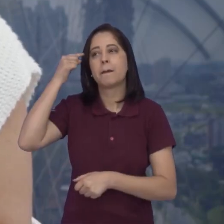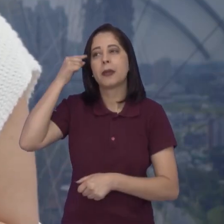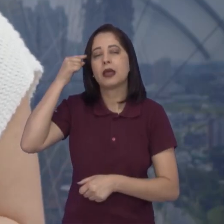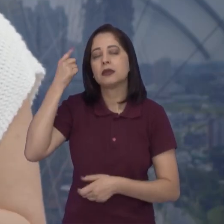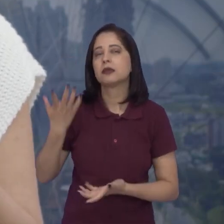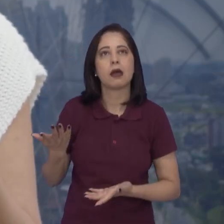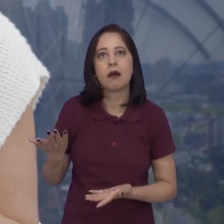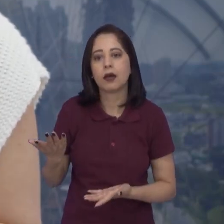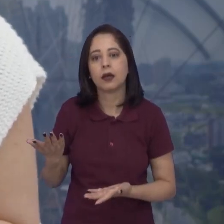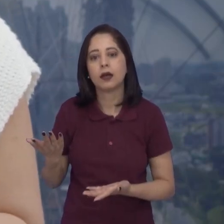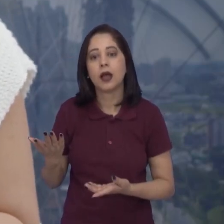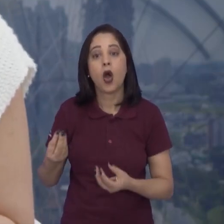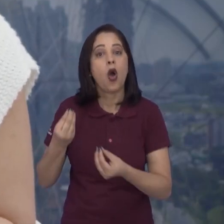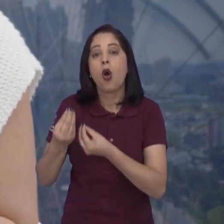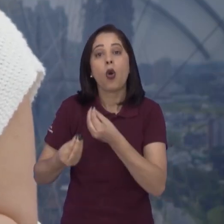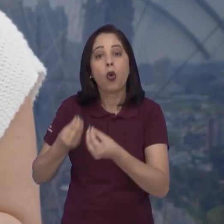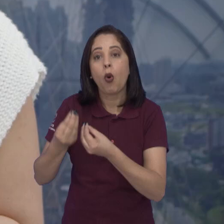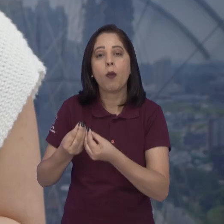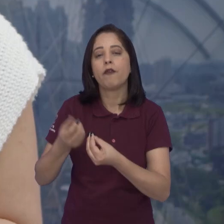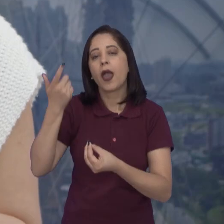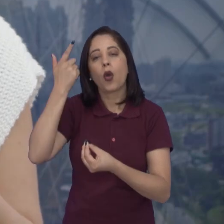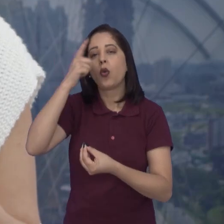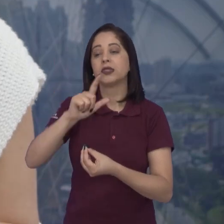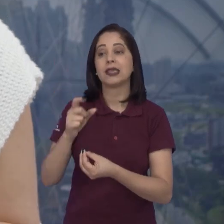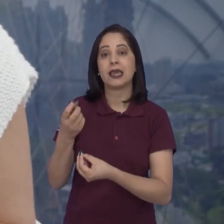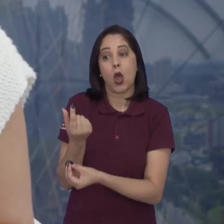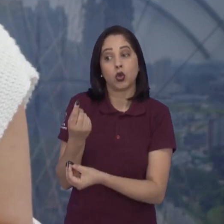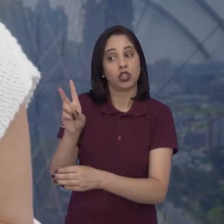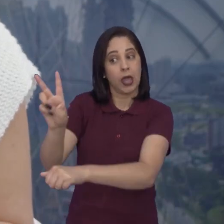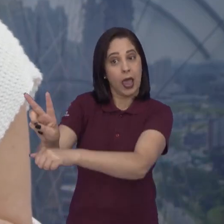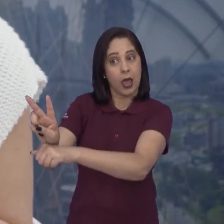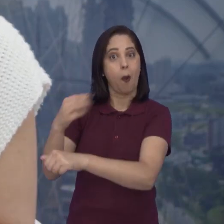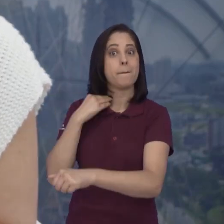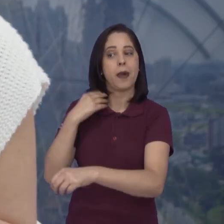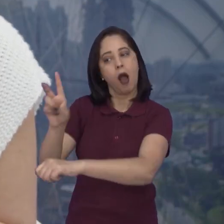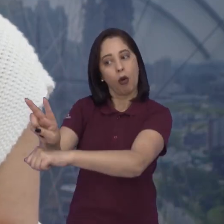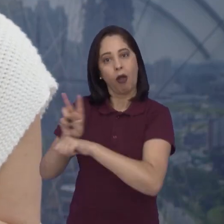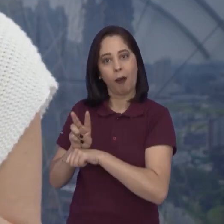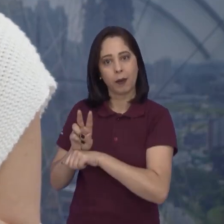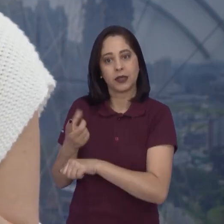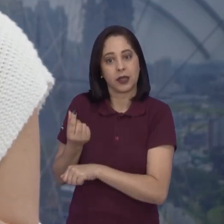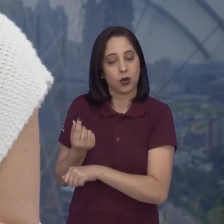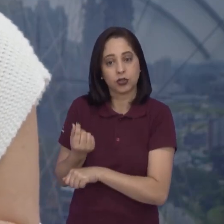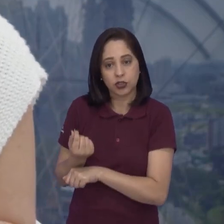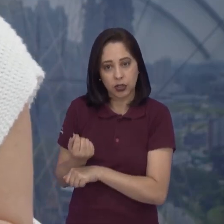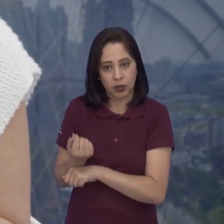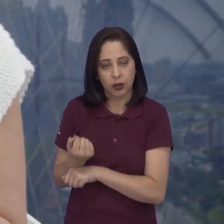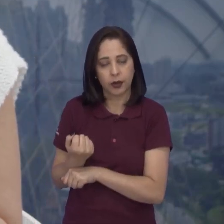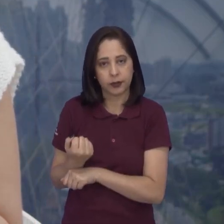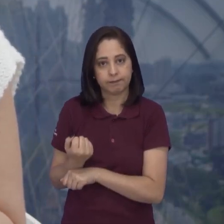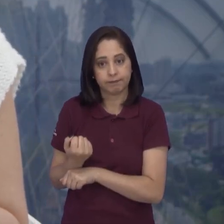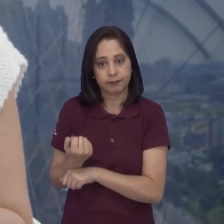mínimo, porque como vai ser financiado, né? Existe toda essa especulação de que tem que ser o mínimo o tamanho da